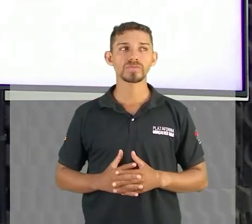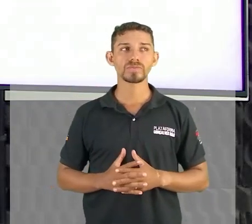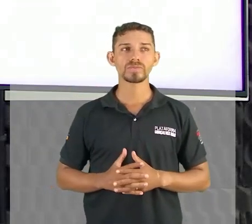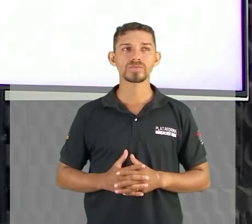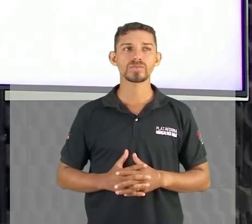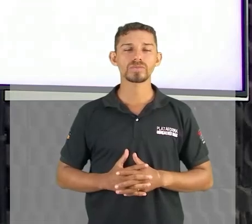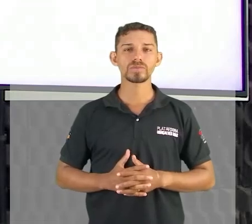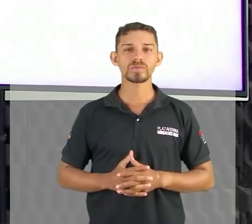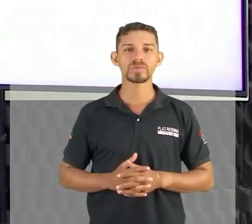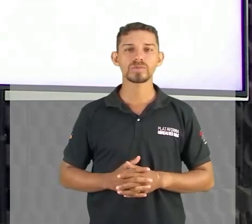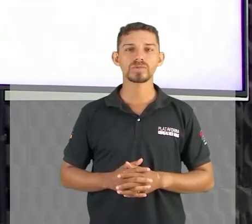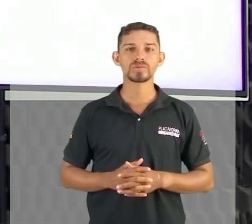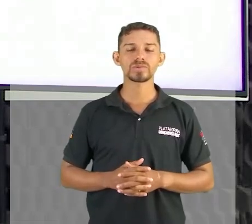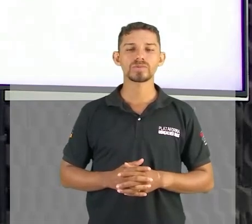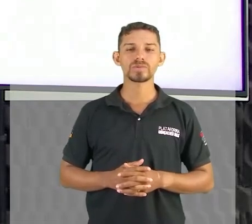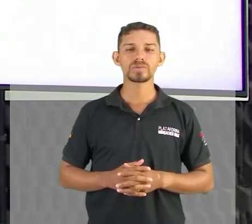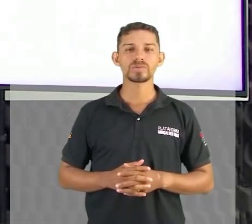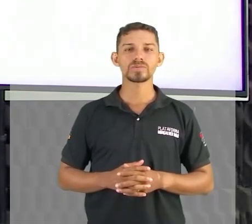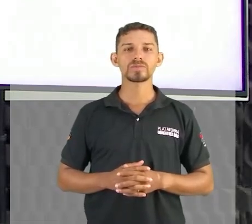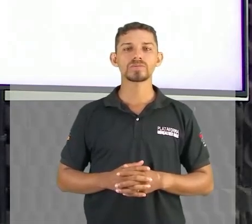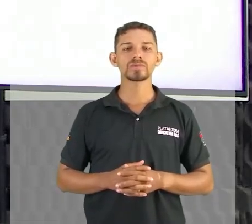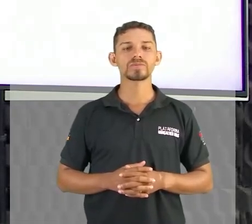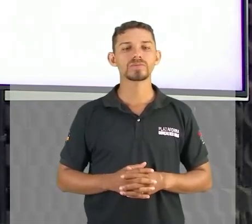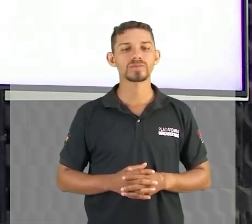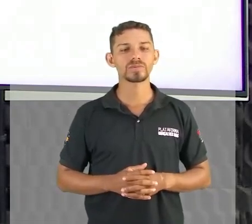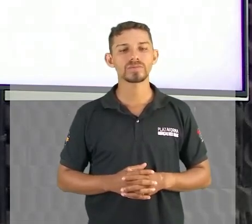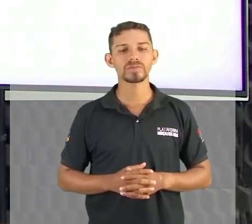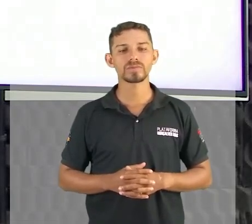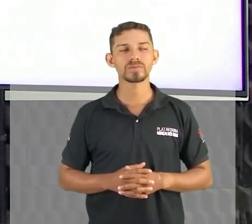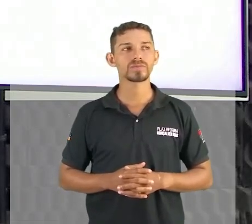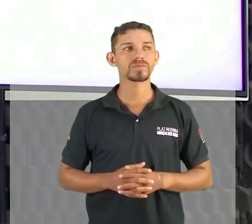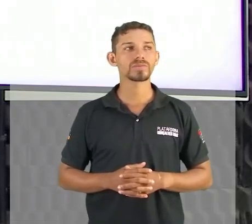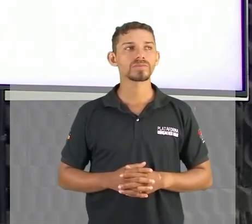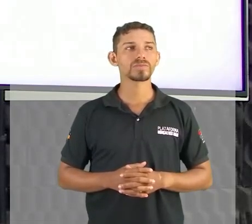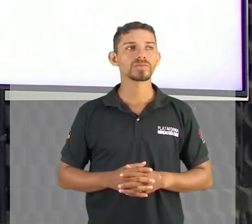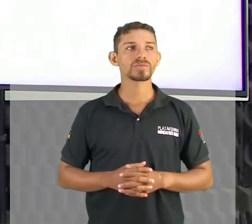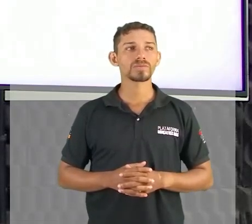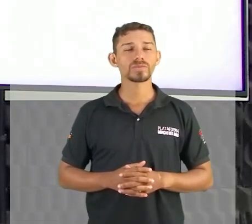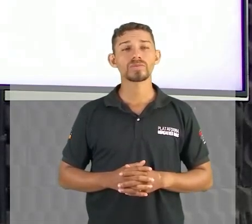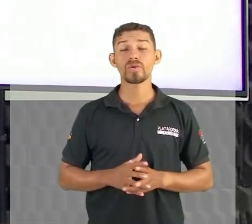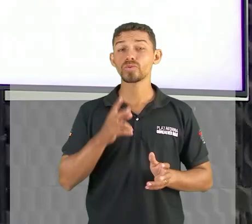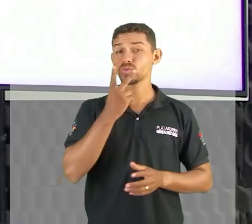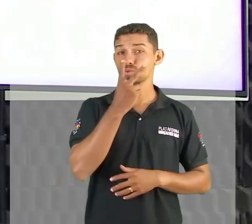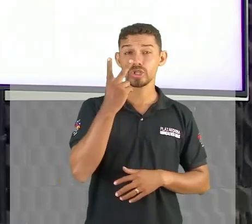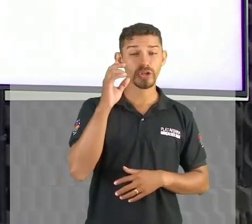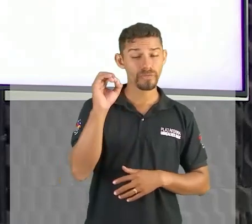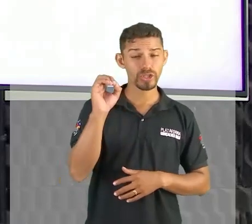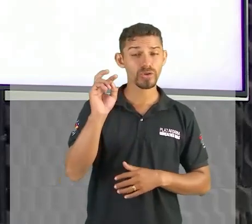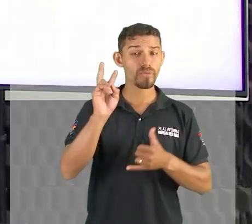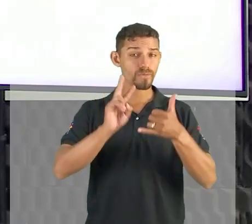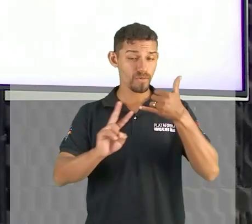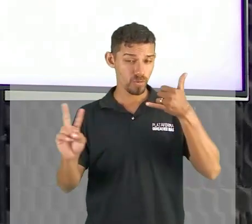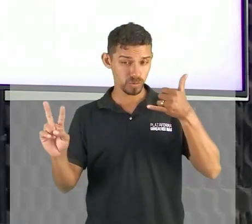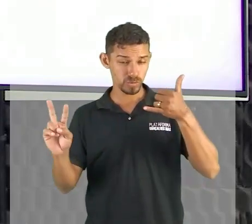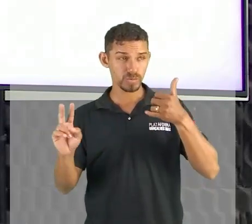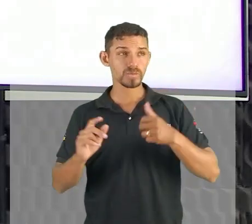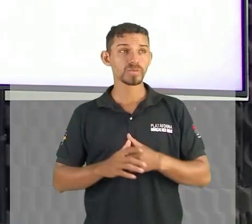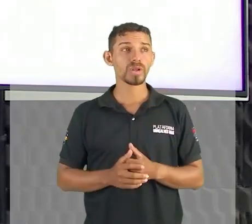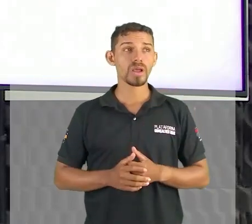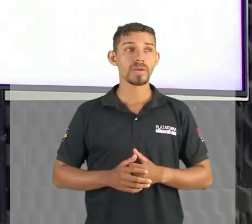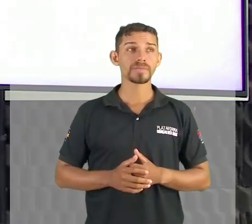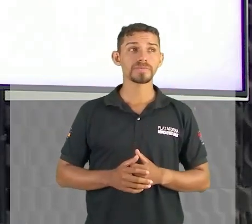52 esses valores de potência não esses valores nominais 220 V